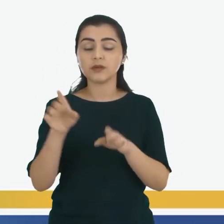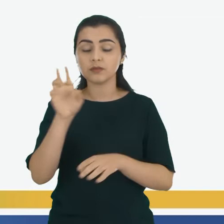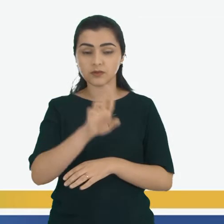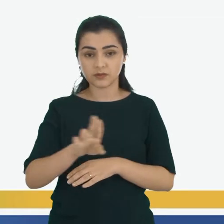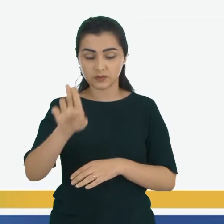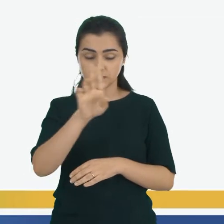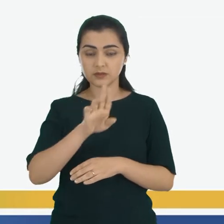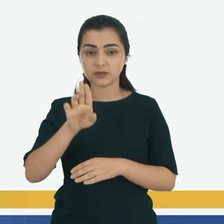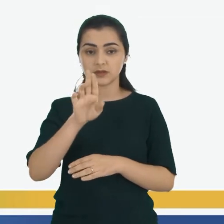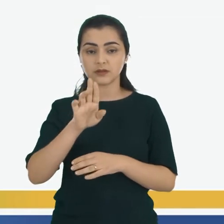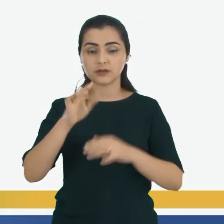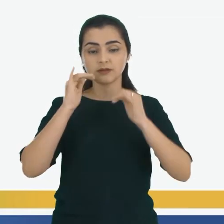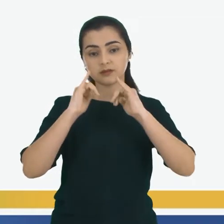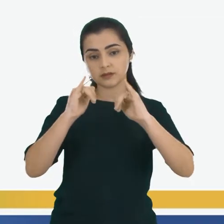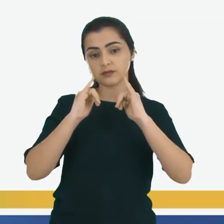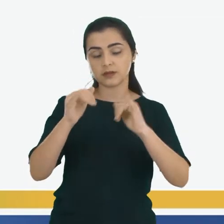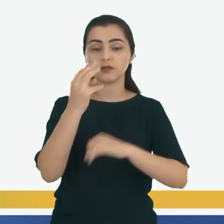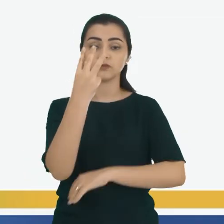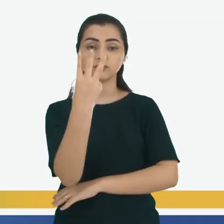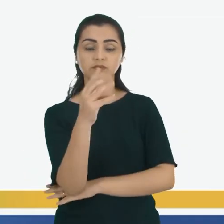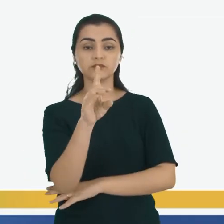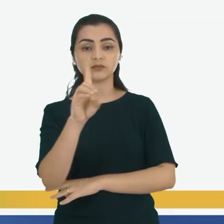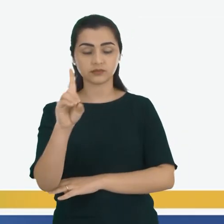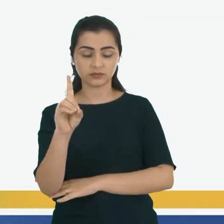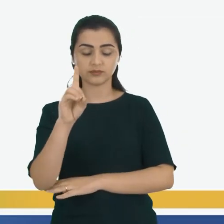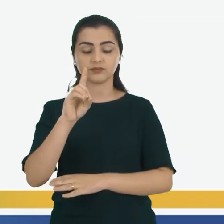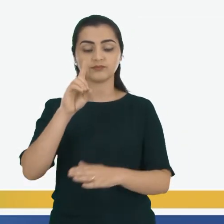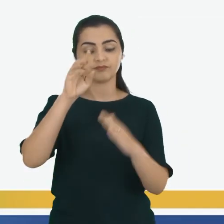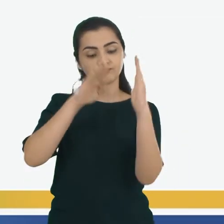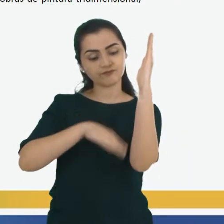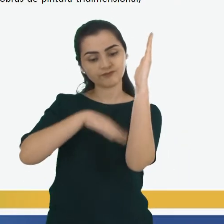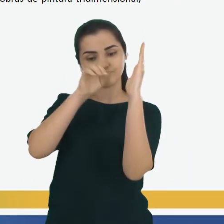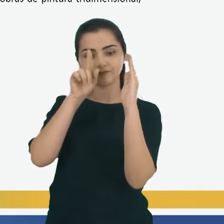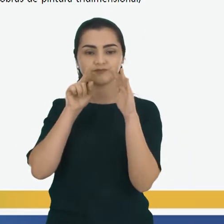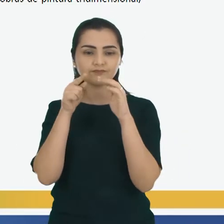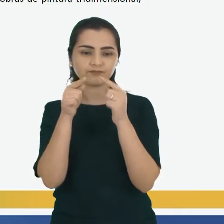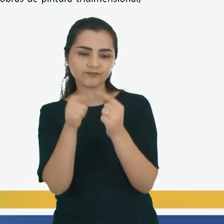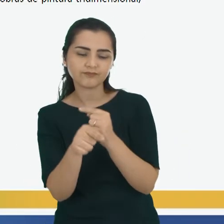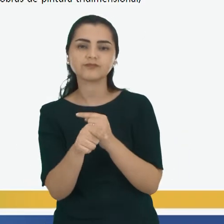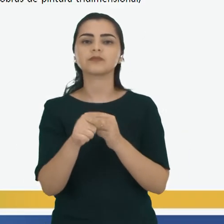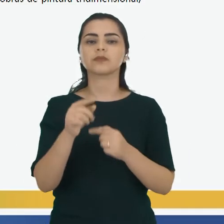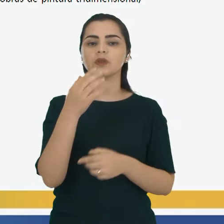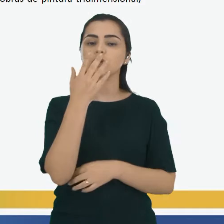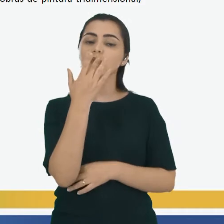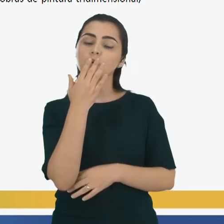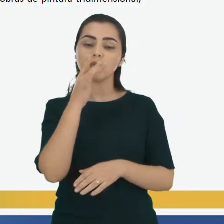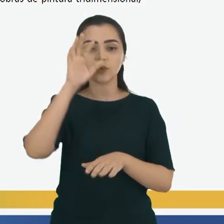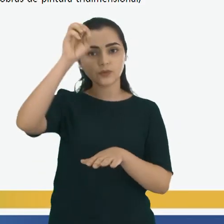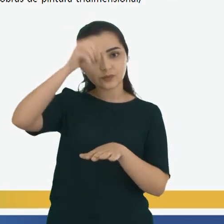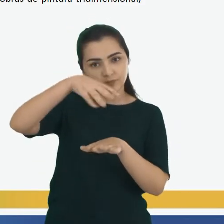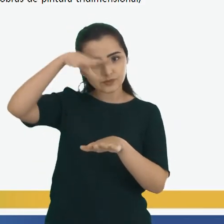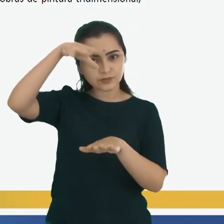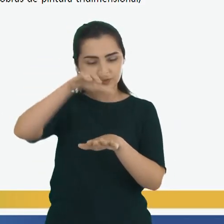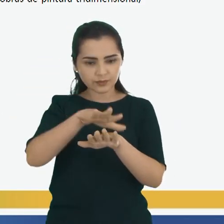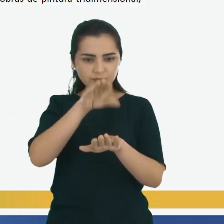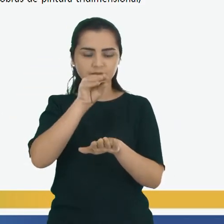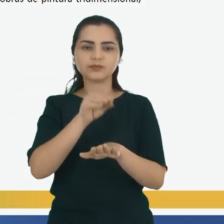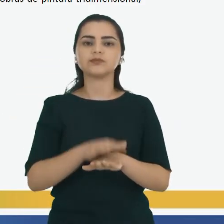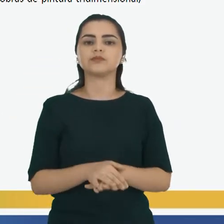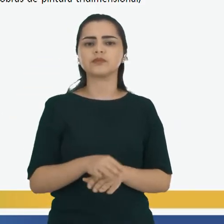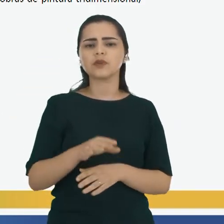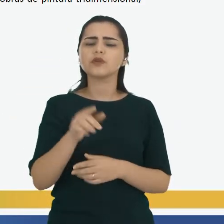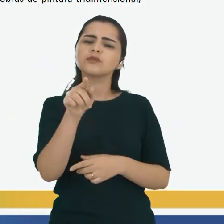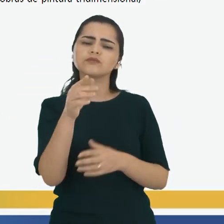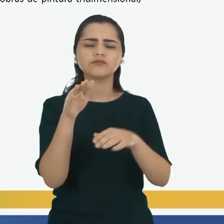para transmitir o tridimensional, o volume, a luz e a cor. E aqui eu te convido a esse